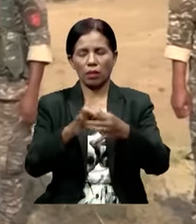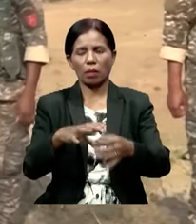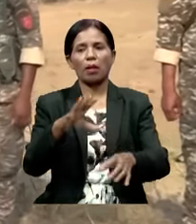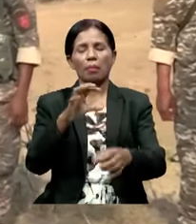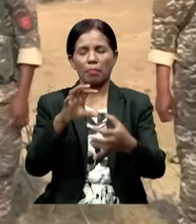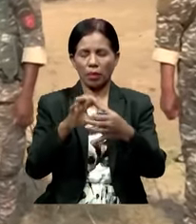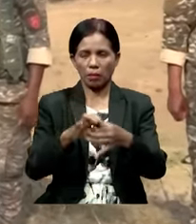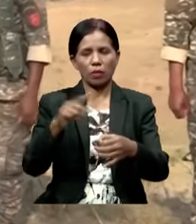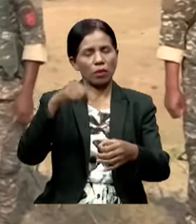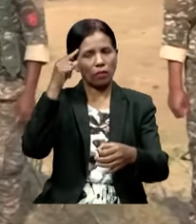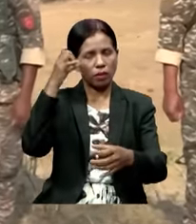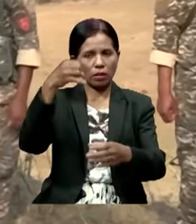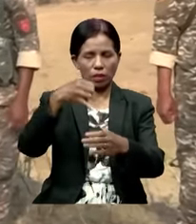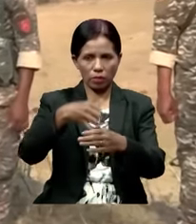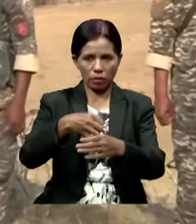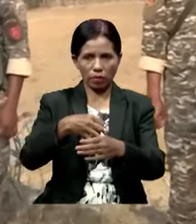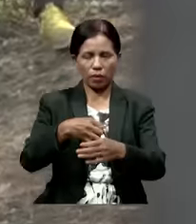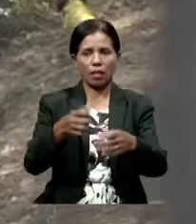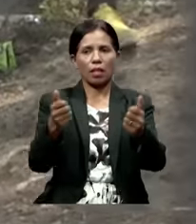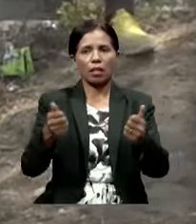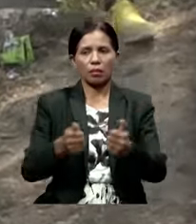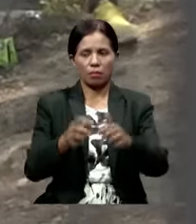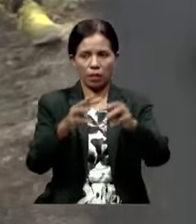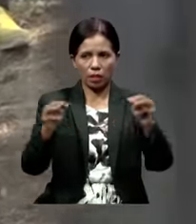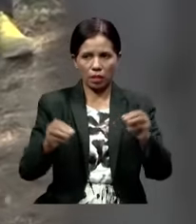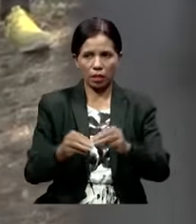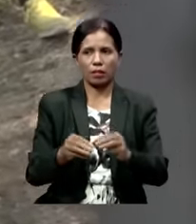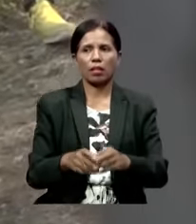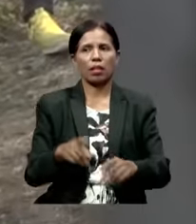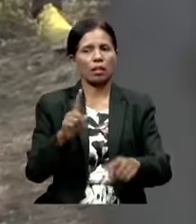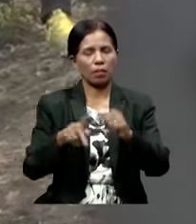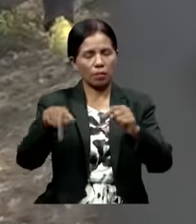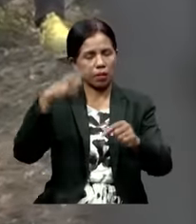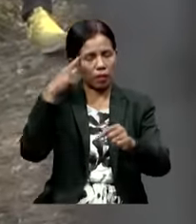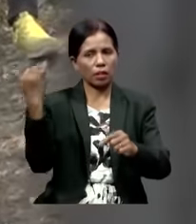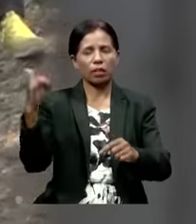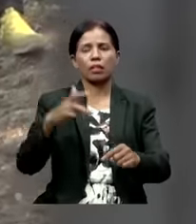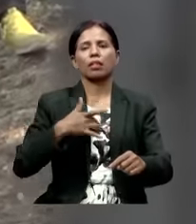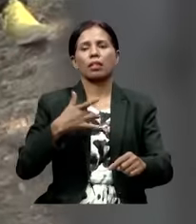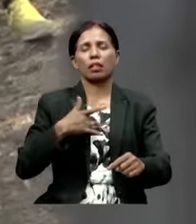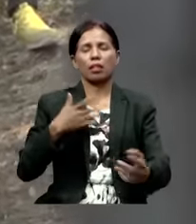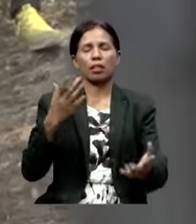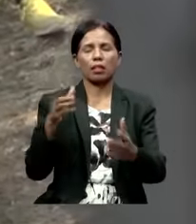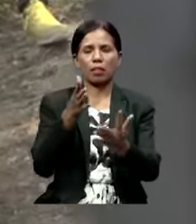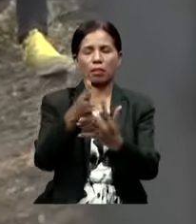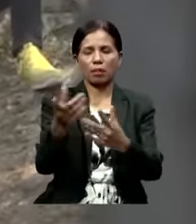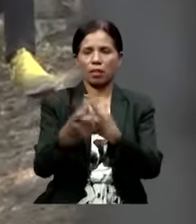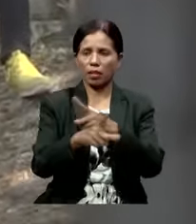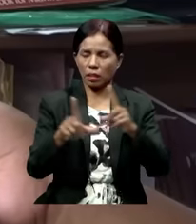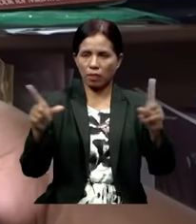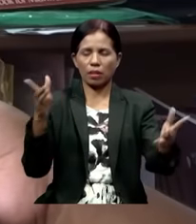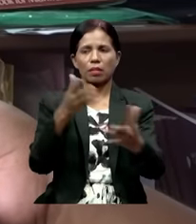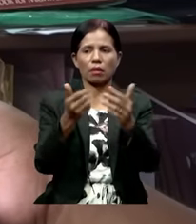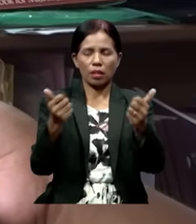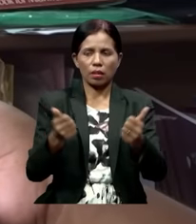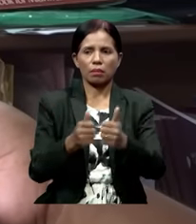serbema que envolve a arte marciais nos territuais. Lá vela política se sente mais livre, está a arte marciais, a arte marciais dia com